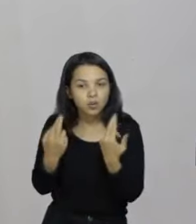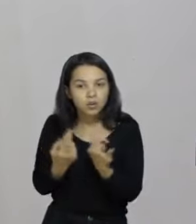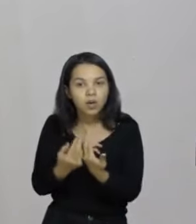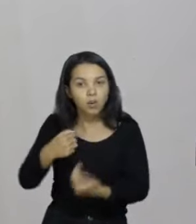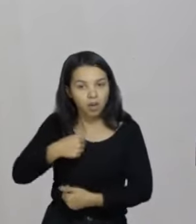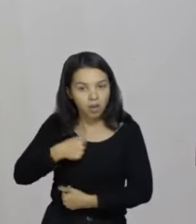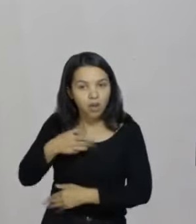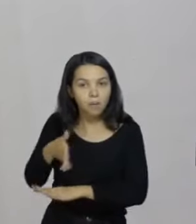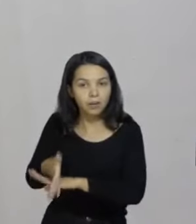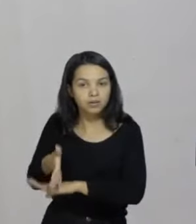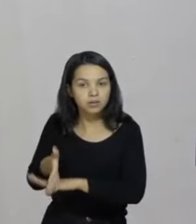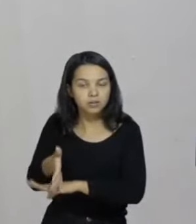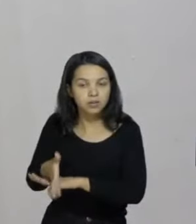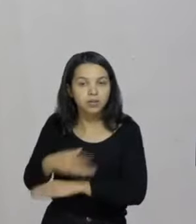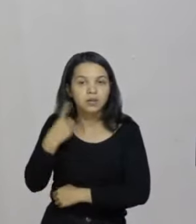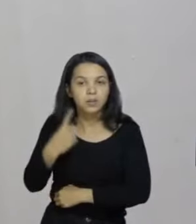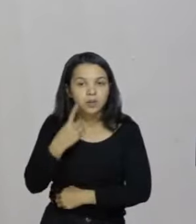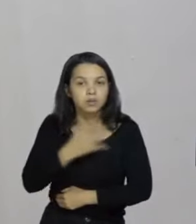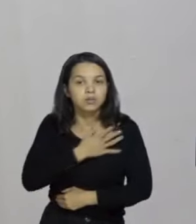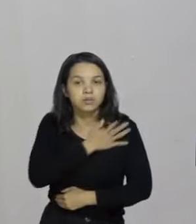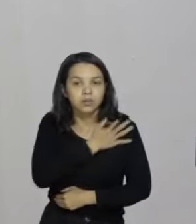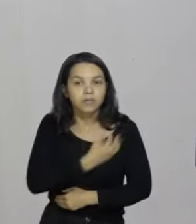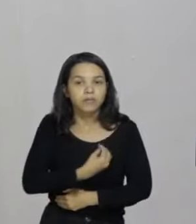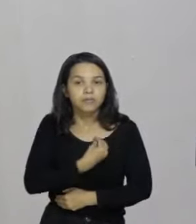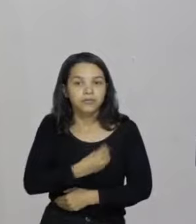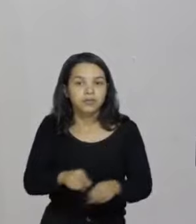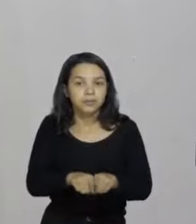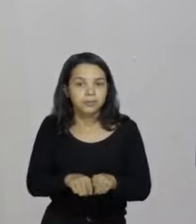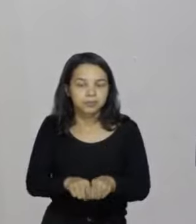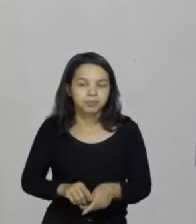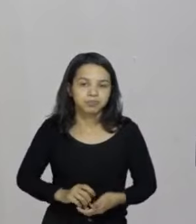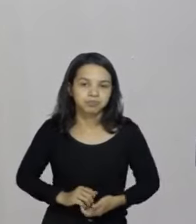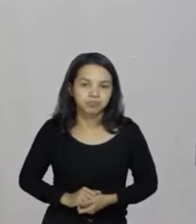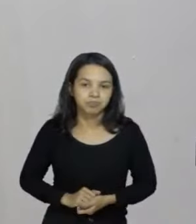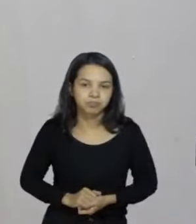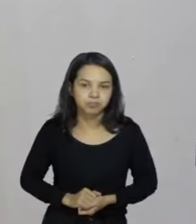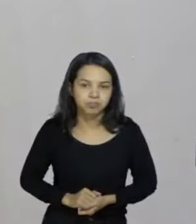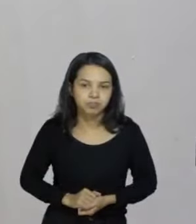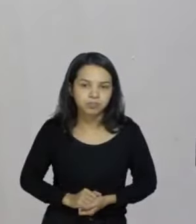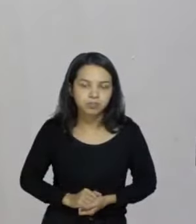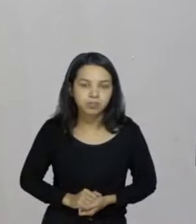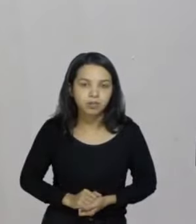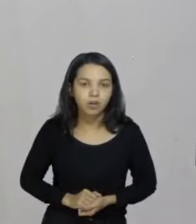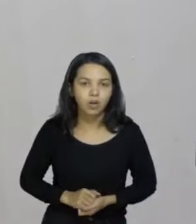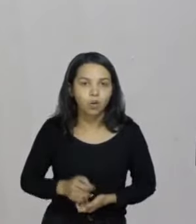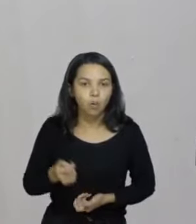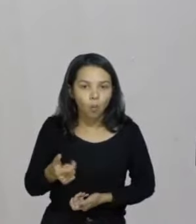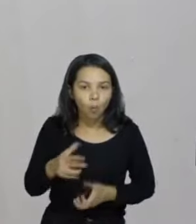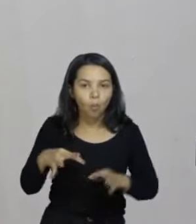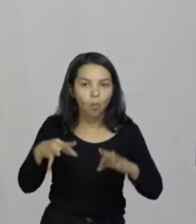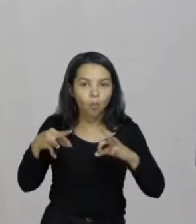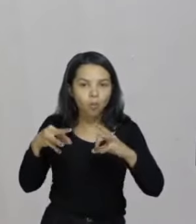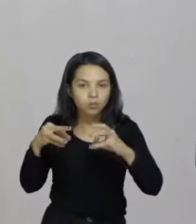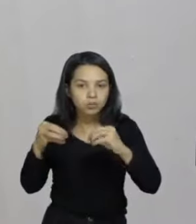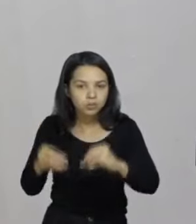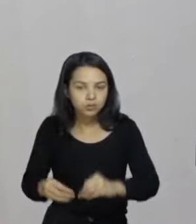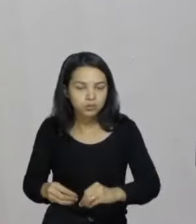que o deputado Napoleão estava presente Praticamente tudo tudo